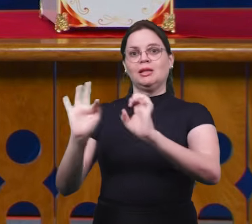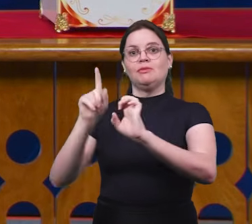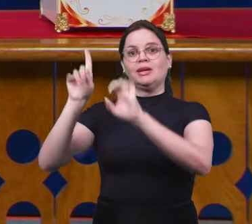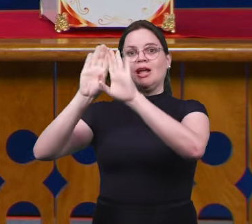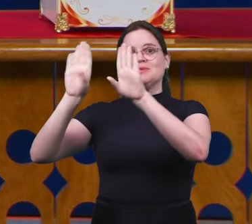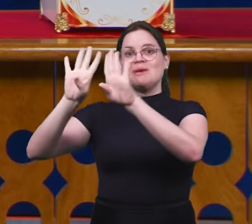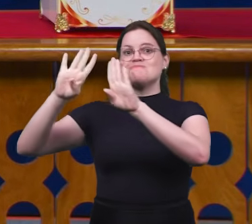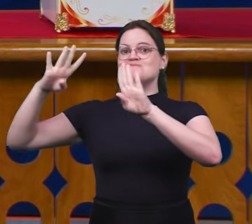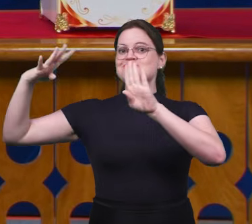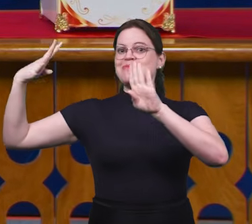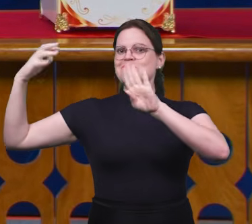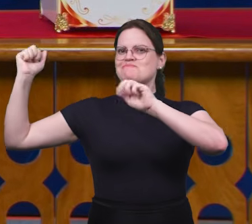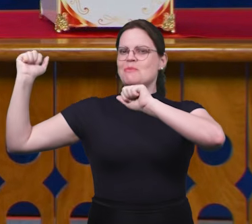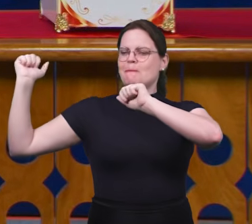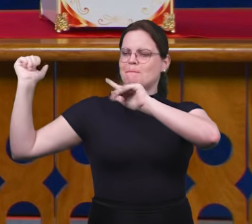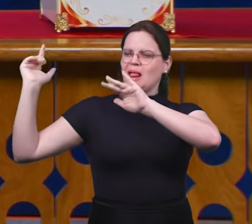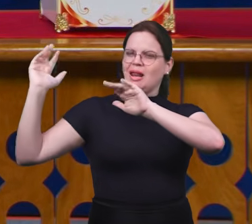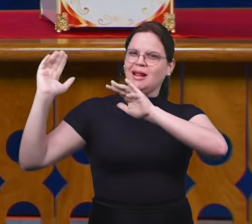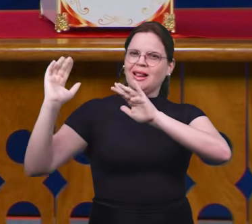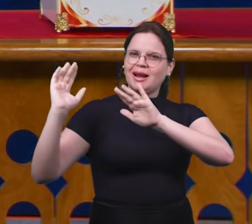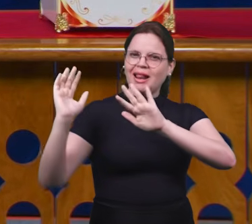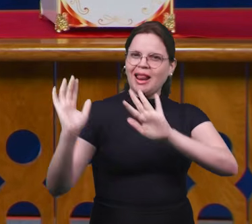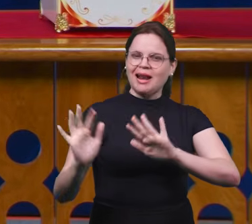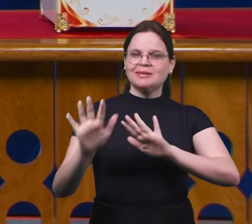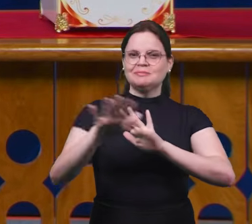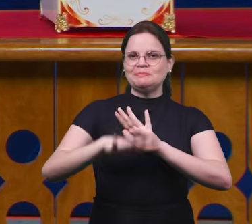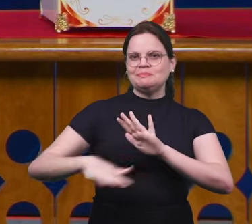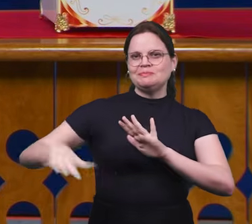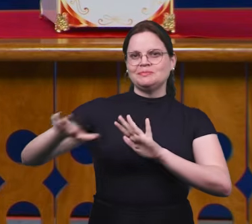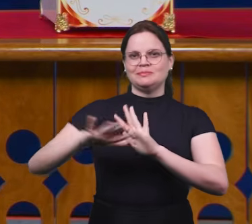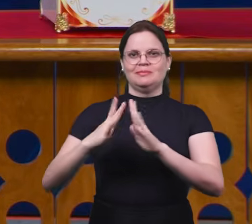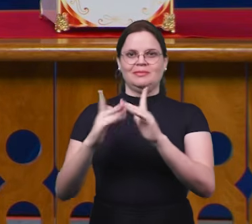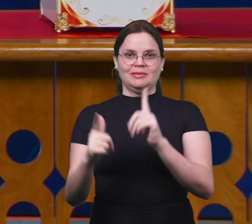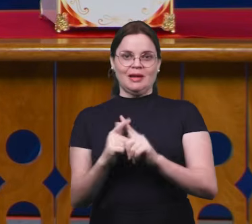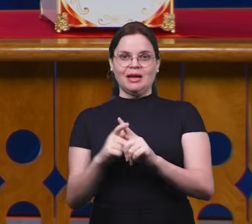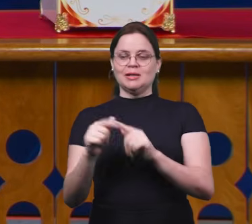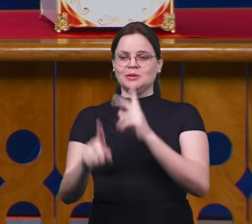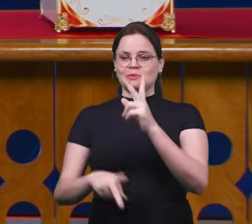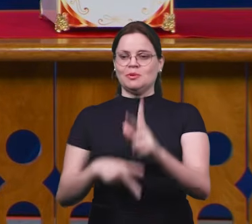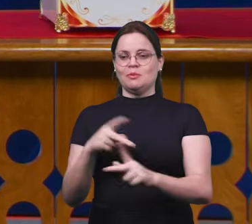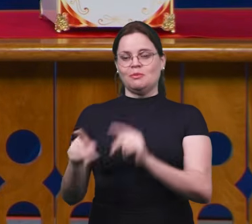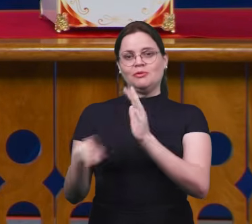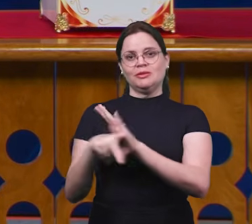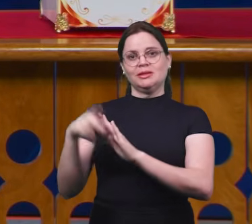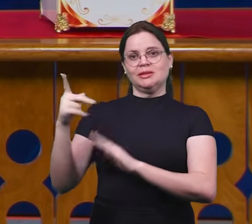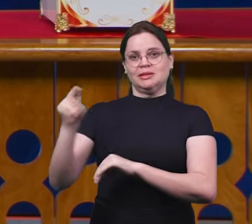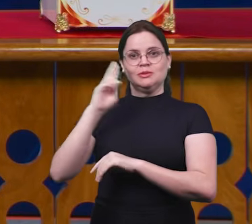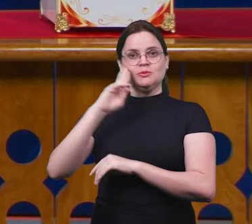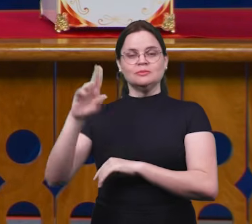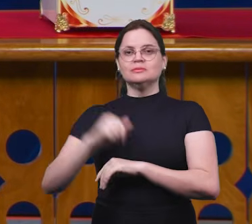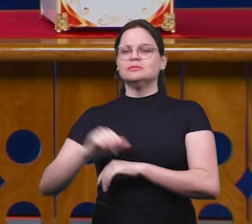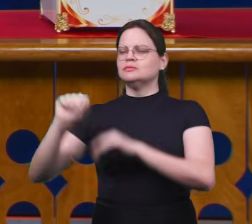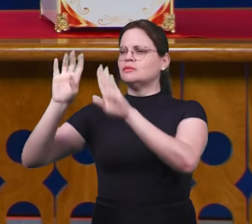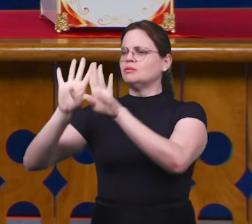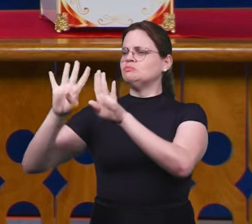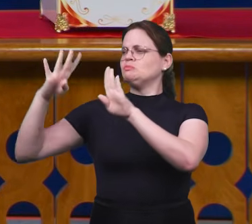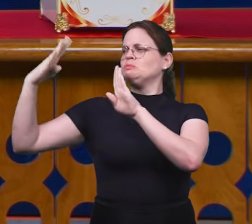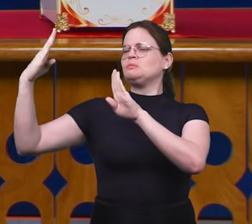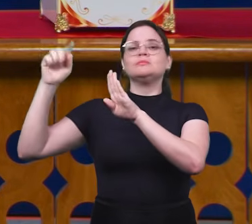uma porta para a igreja, abriu-se uma porta para o povo do Senhor. E essa